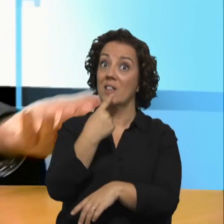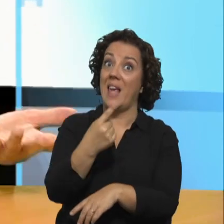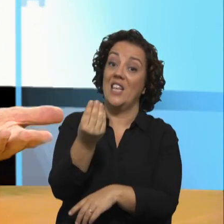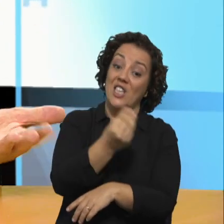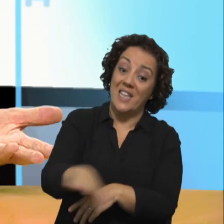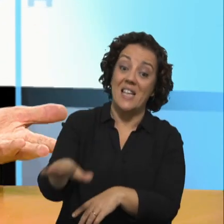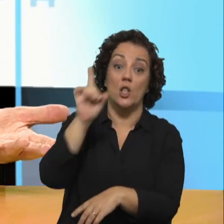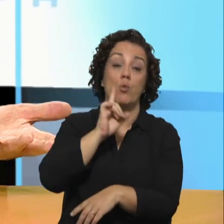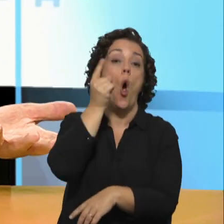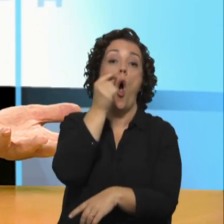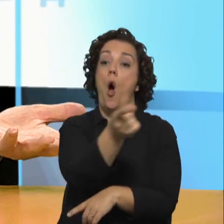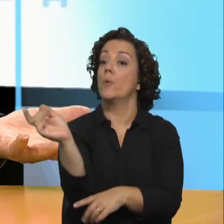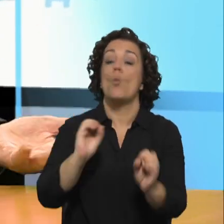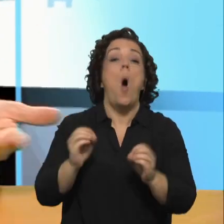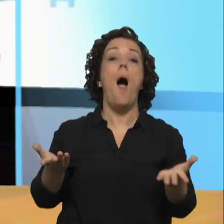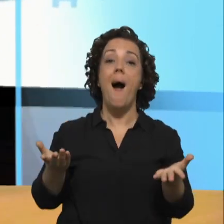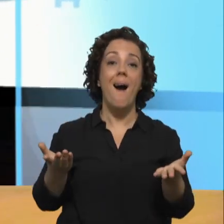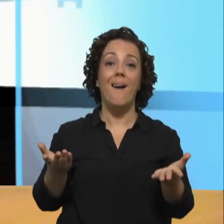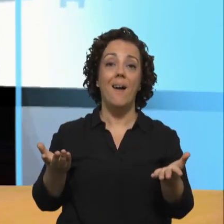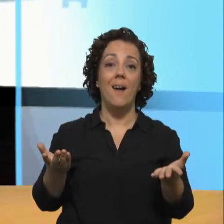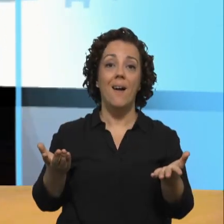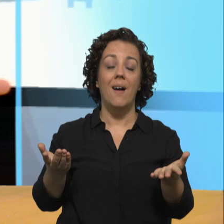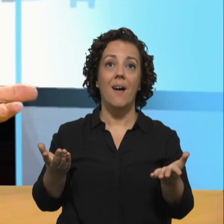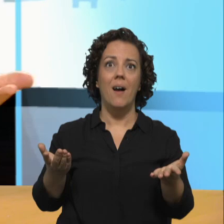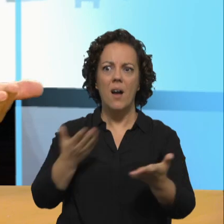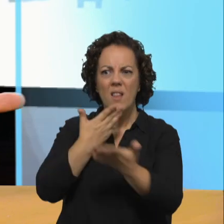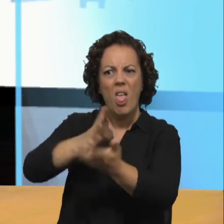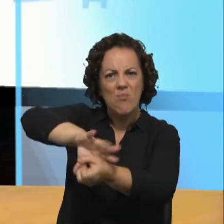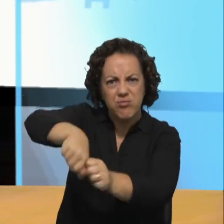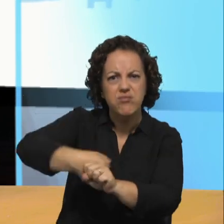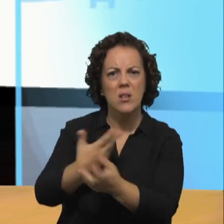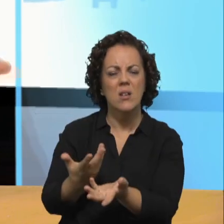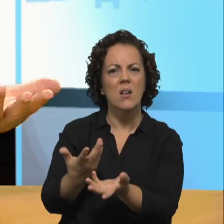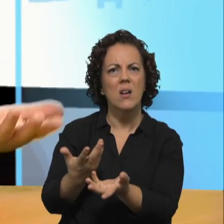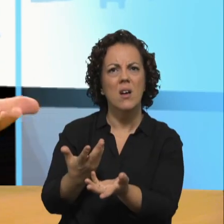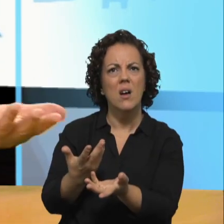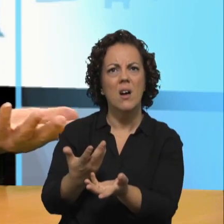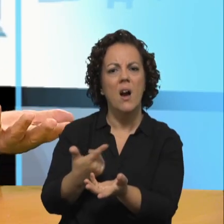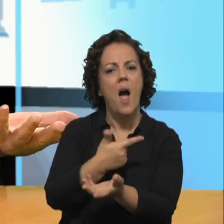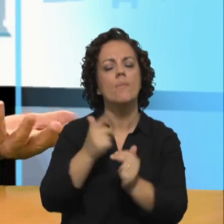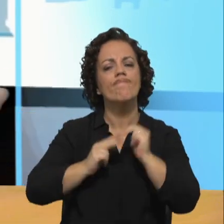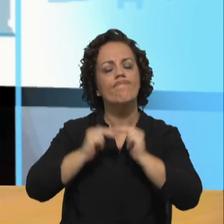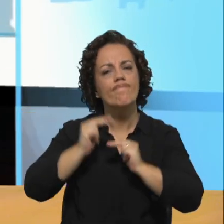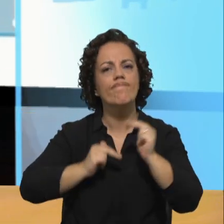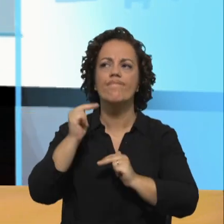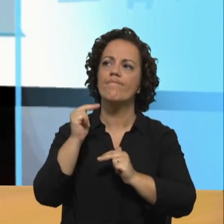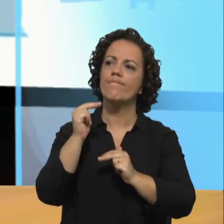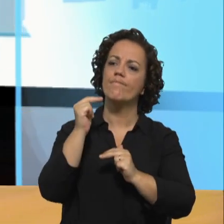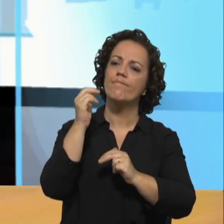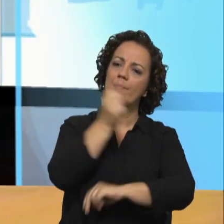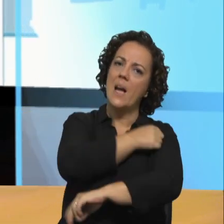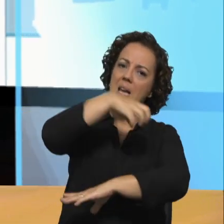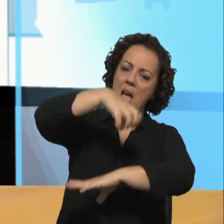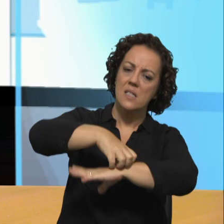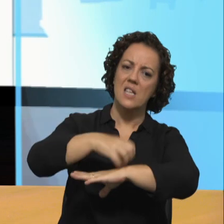e os homens não estão lá. Não construam as suas casas as suas instituições civis no